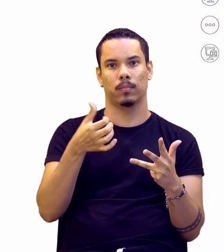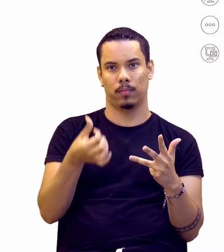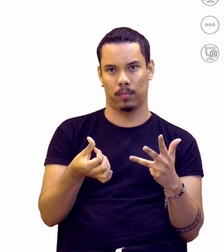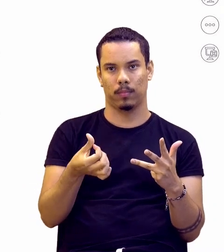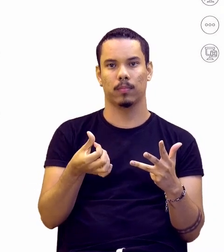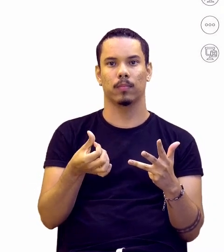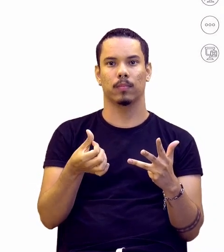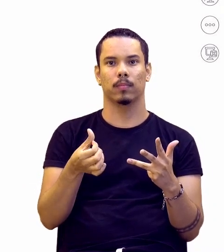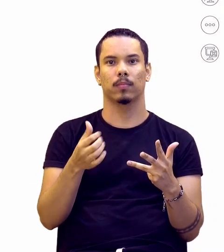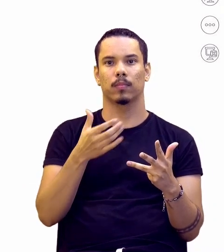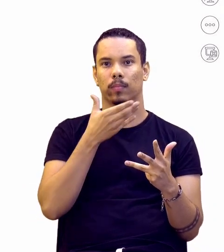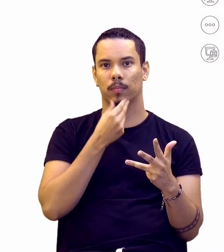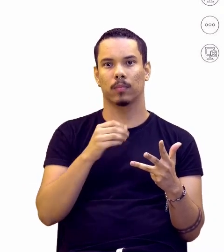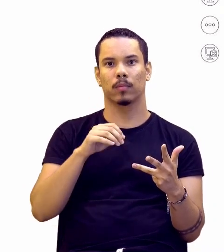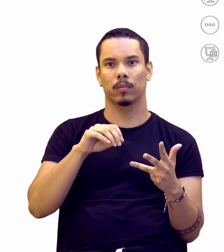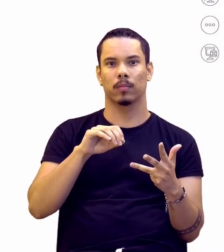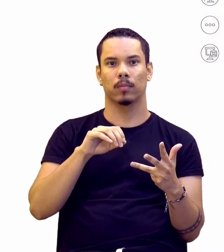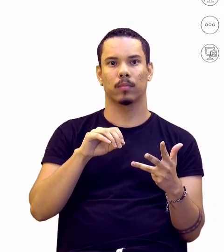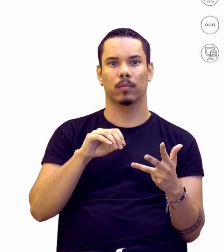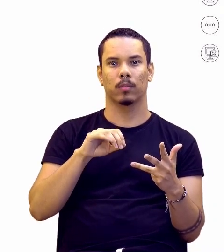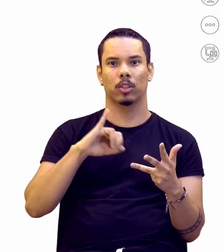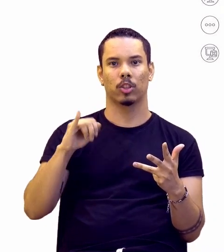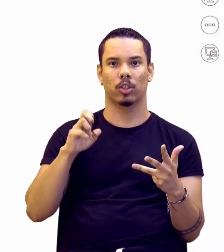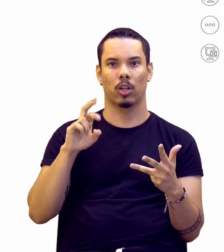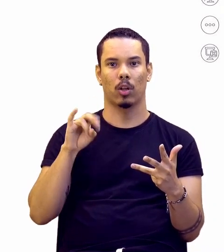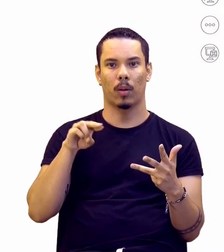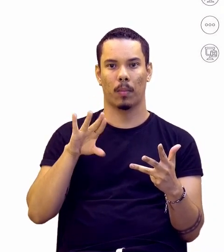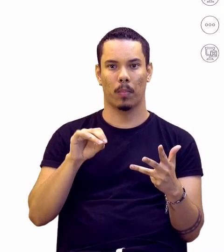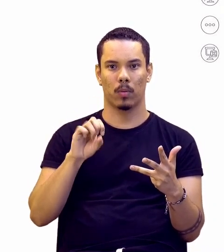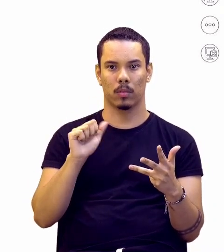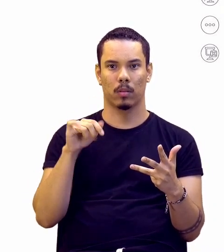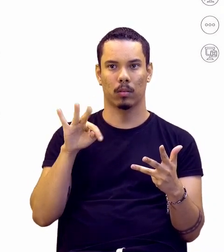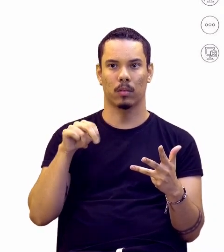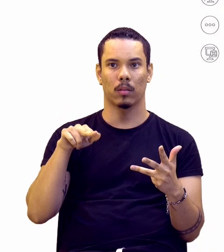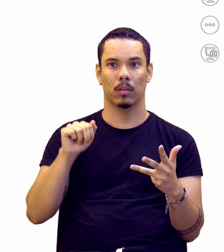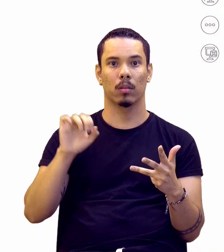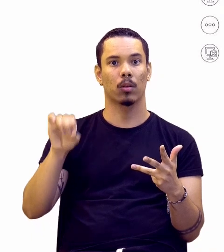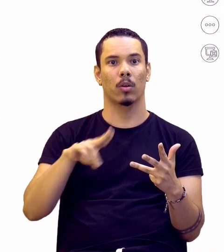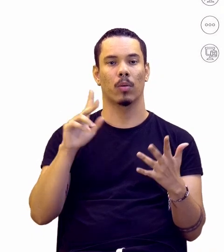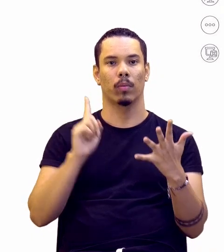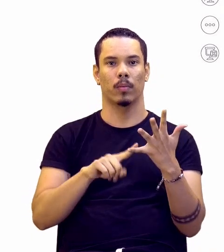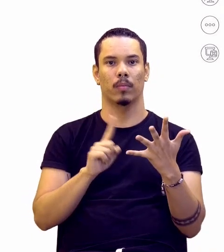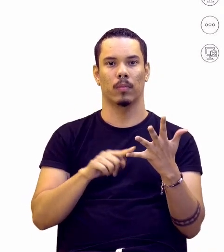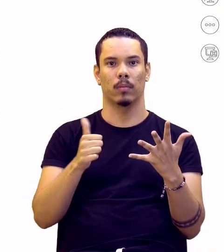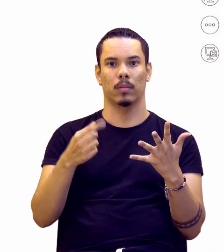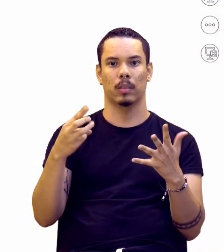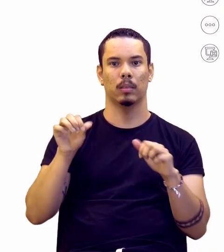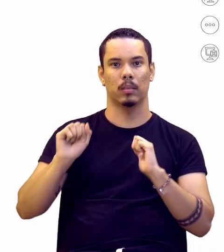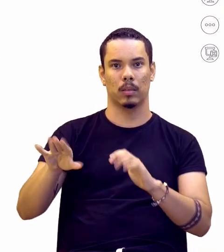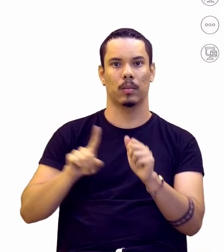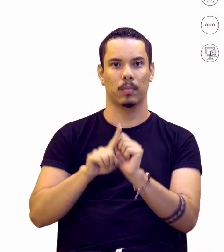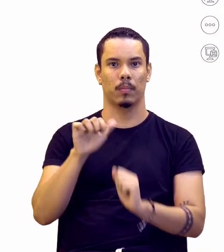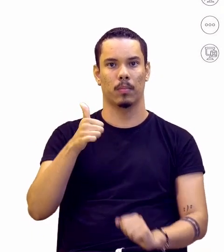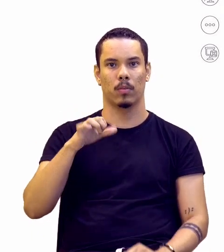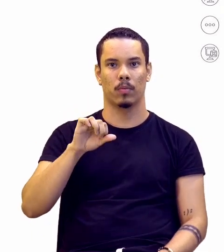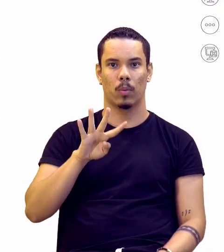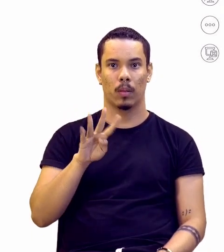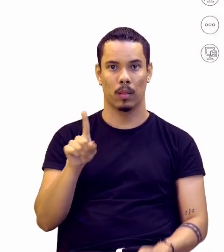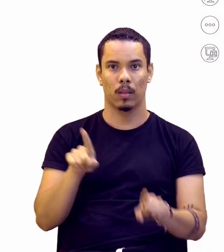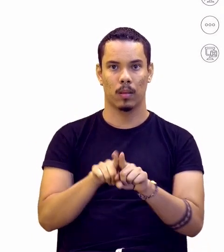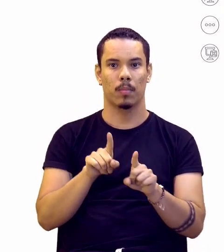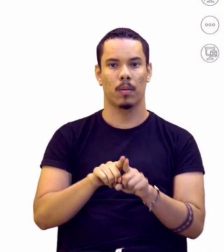1986, Jerônimo Garcia de Santana. Ou 13 de setembro de 43 e Aloysio